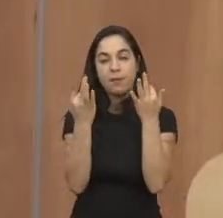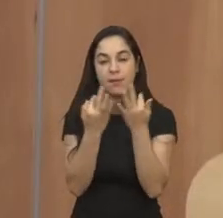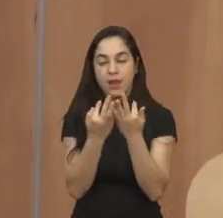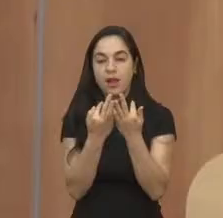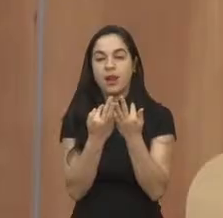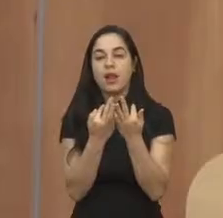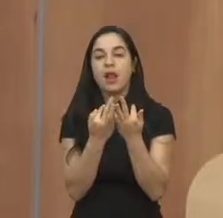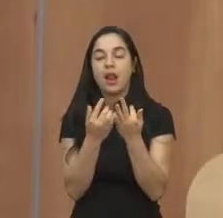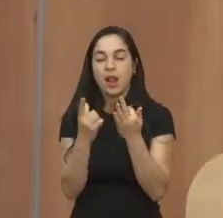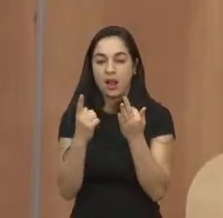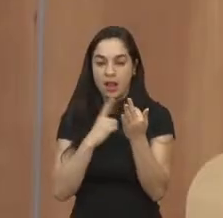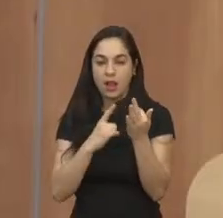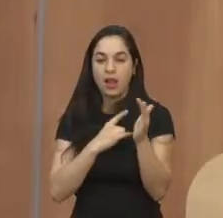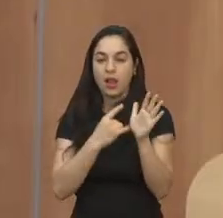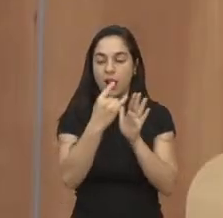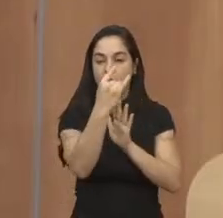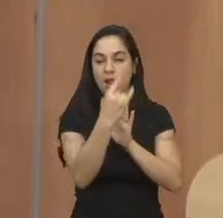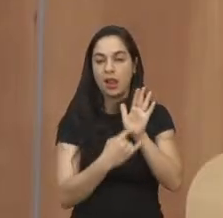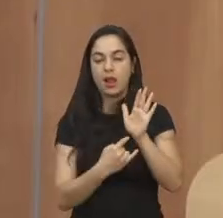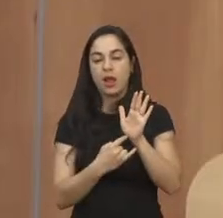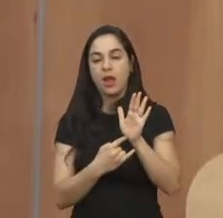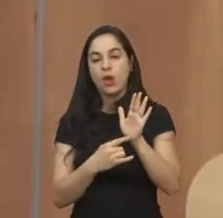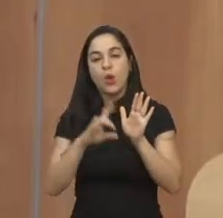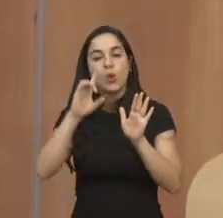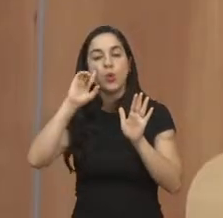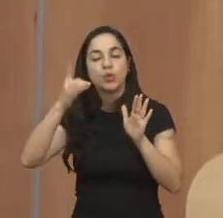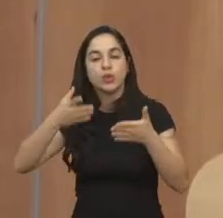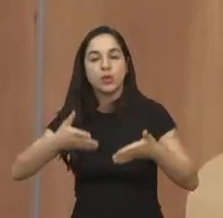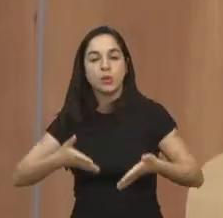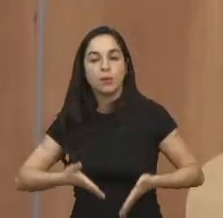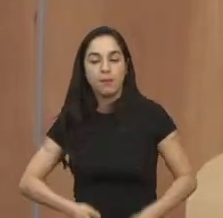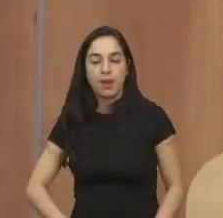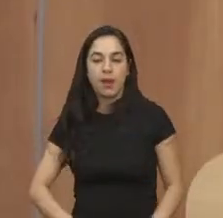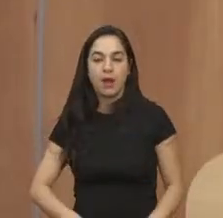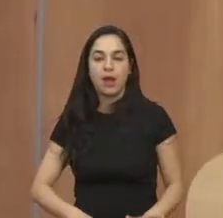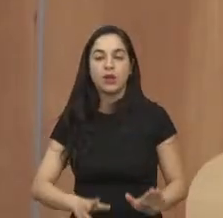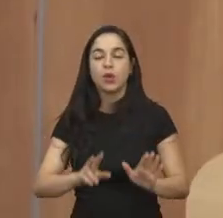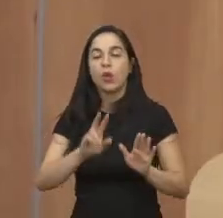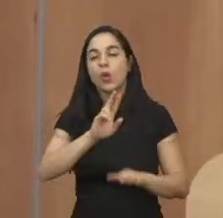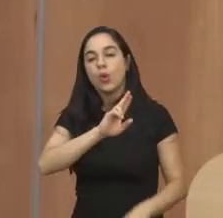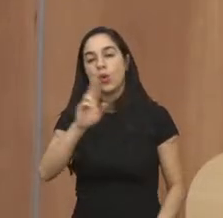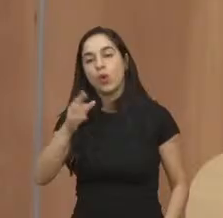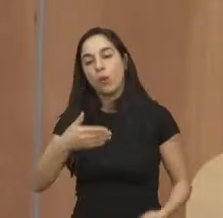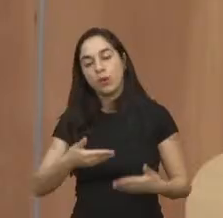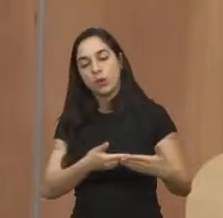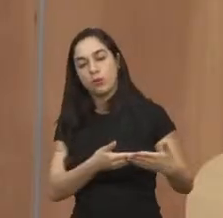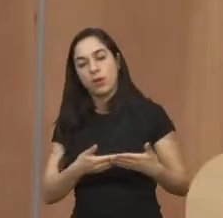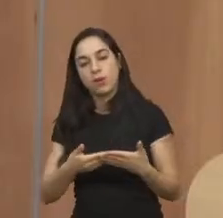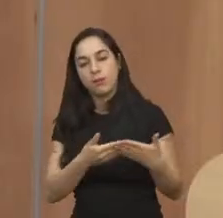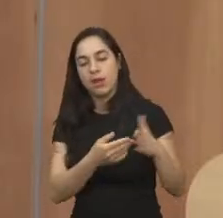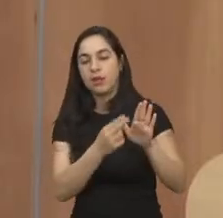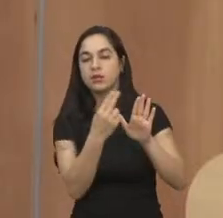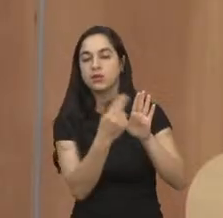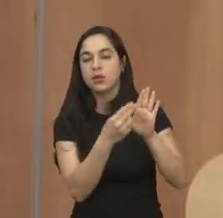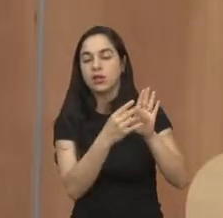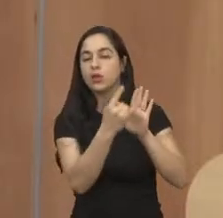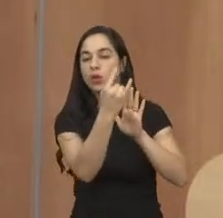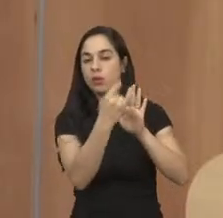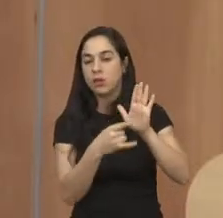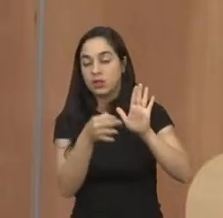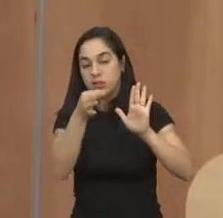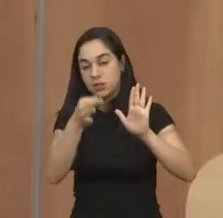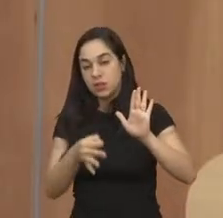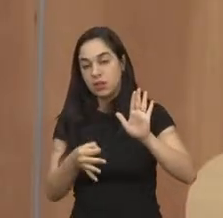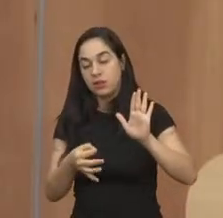declaração contendo a data e o local do parto com o nome escolhido pelos pais para o natimorto e, sempre